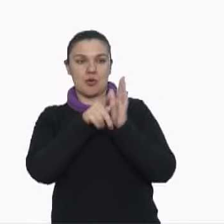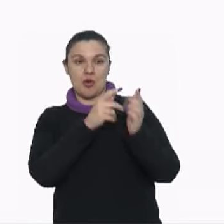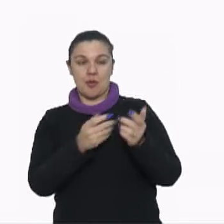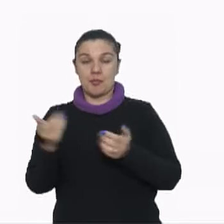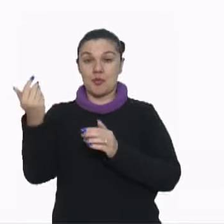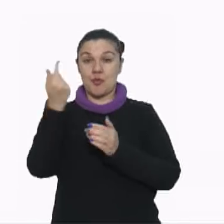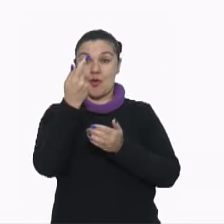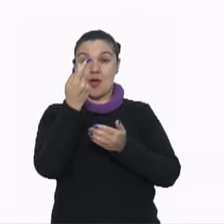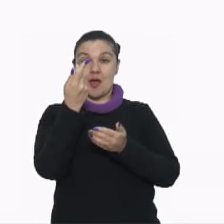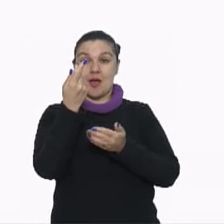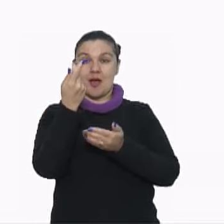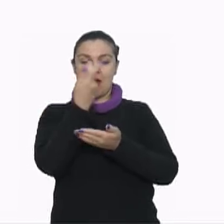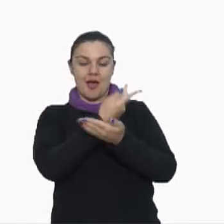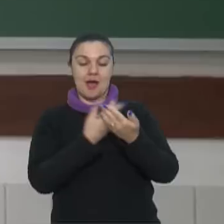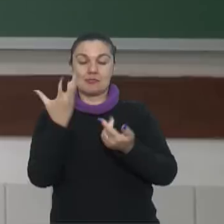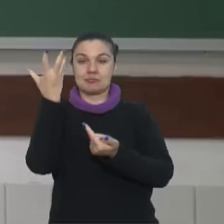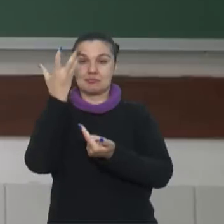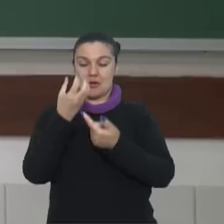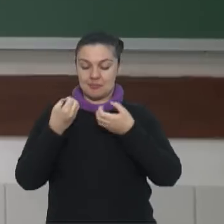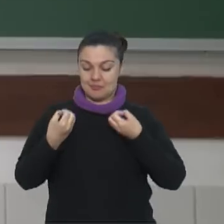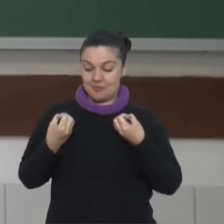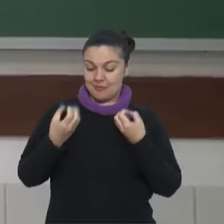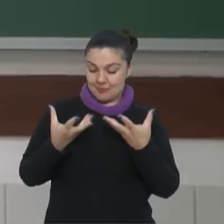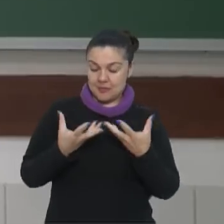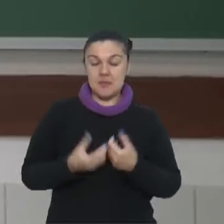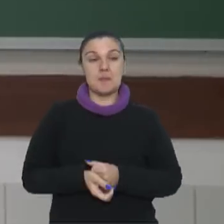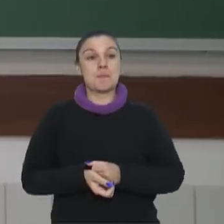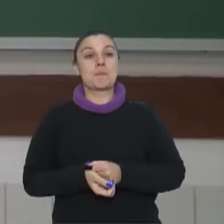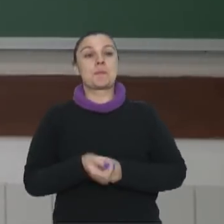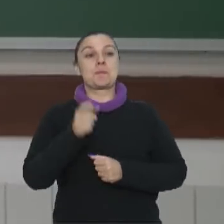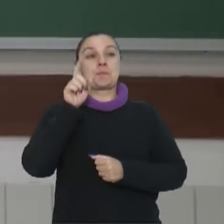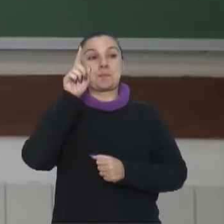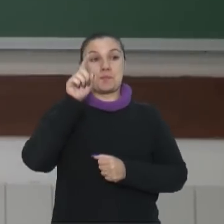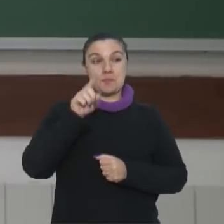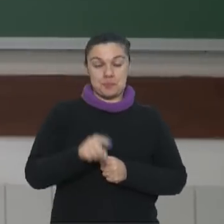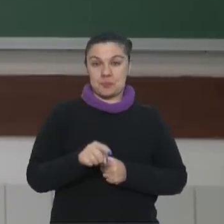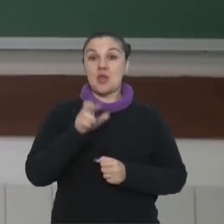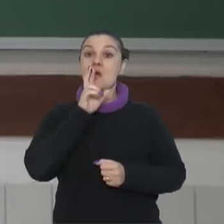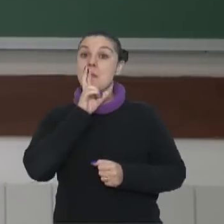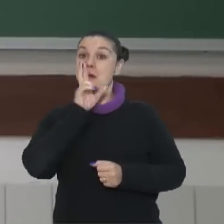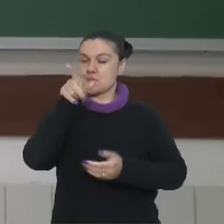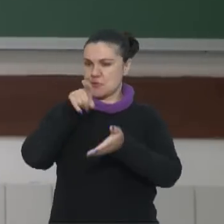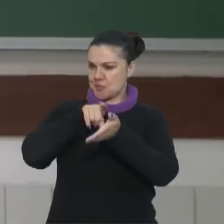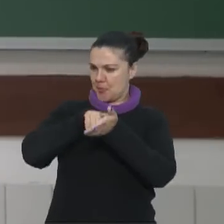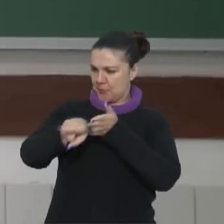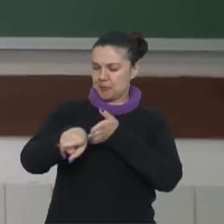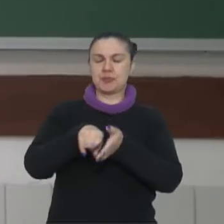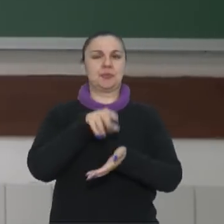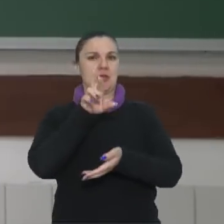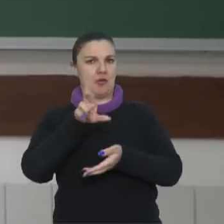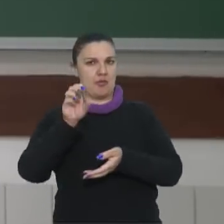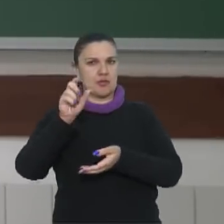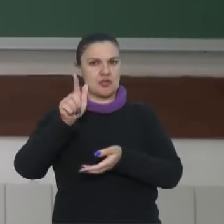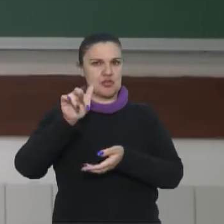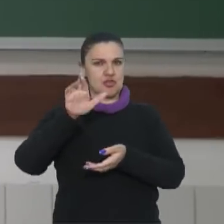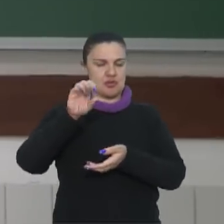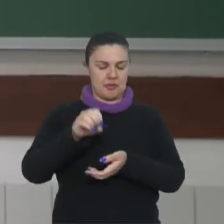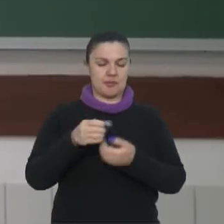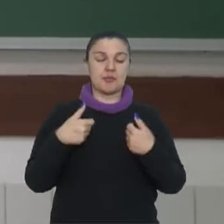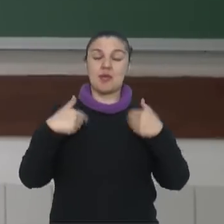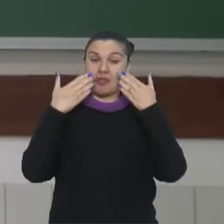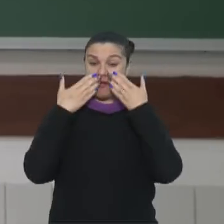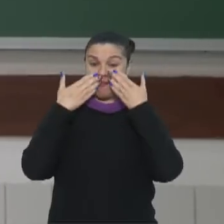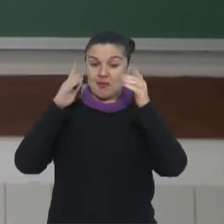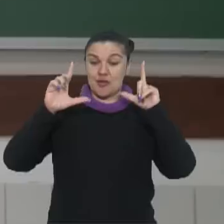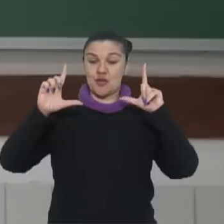aqui é uma resposta do Rogério Borges a uma pergunta. Eu chamaria essa série de arte narrativa. Na frente de um quadro desses, cada